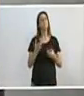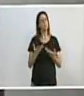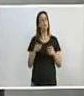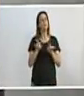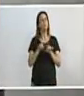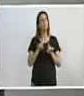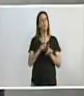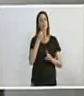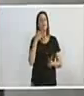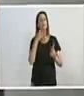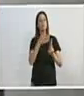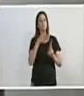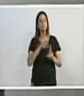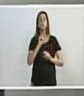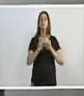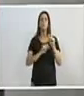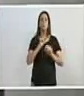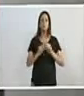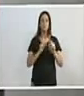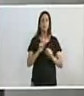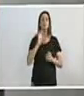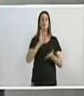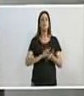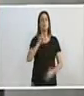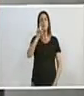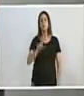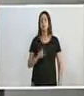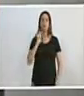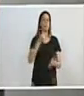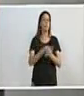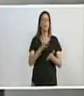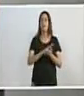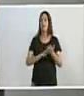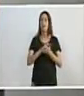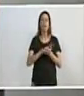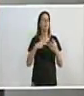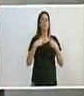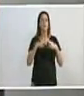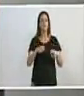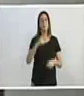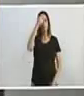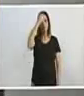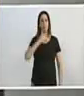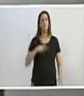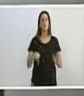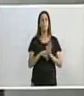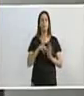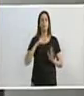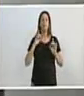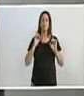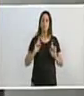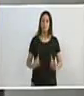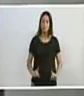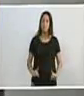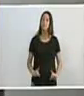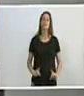referência aos segmentos que estão isentos da passagem no transporte coletivo, que é a pessoa portadora de deficiência, vereador Márcio